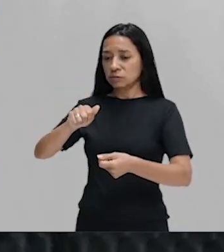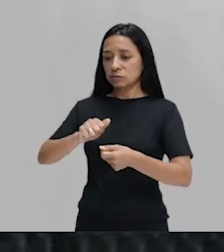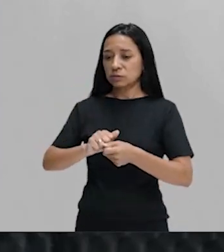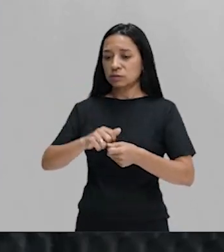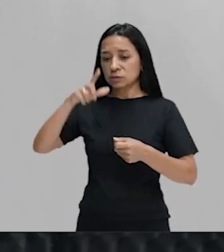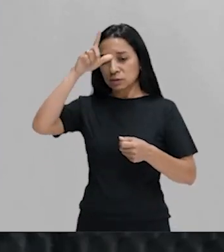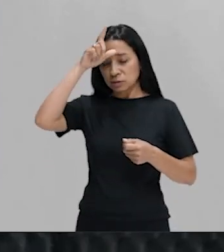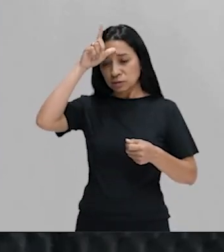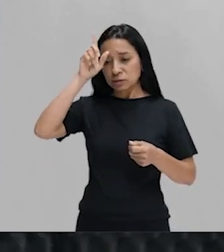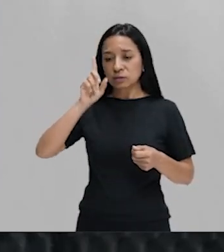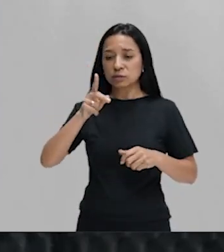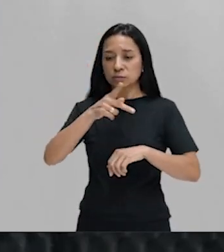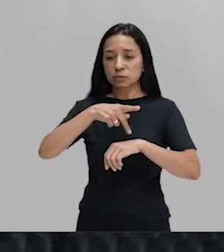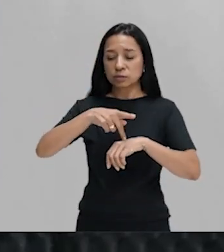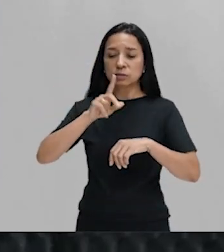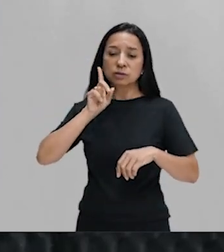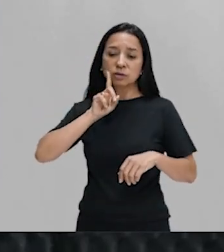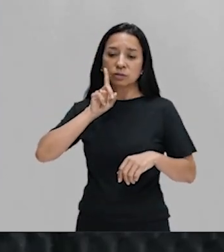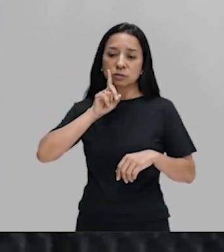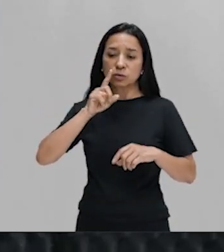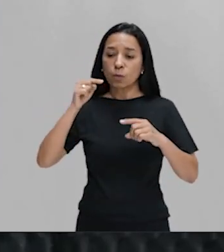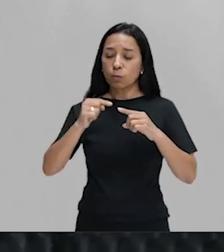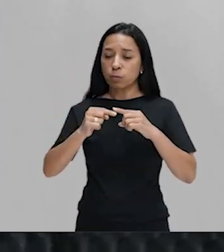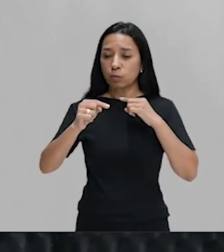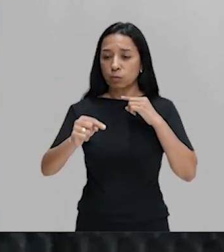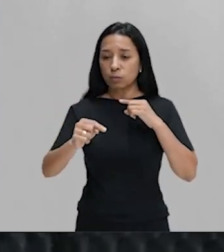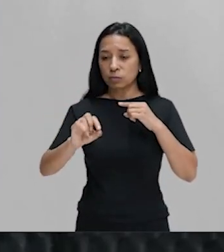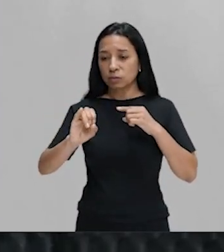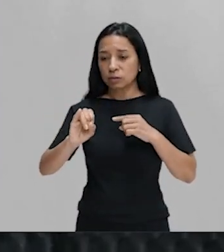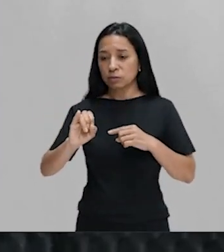a liderança dos Estados Unidos, contra o Iraque.